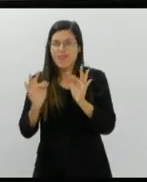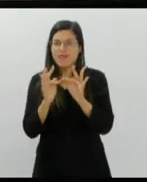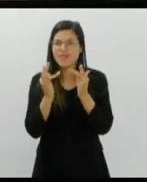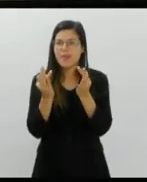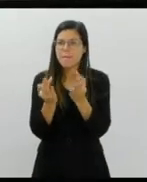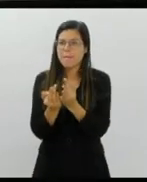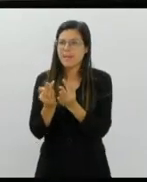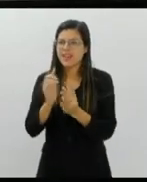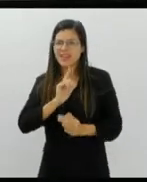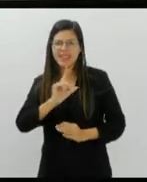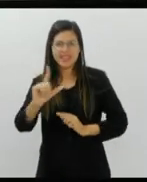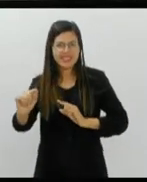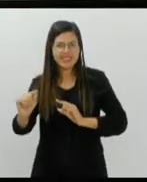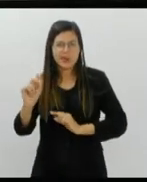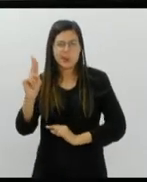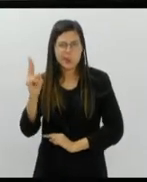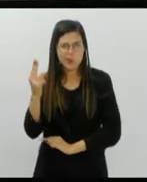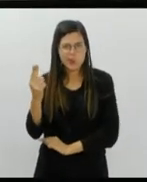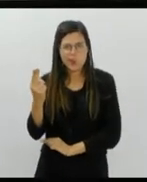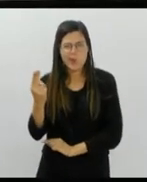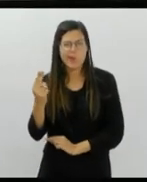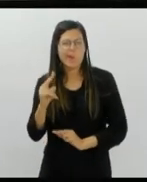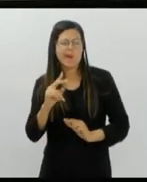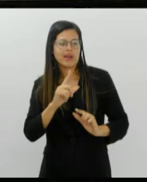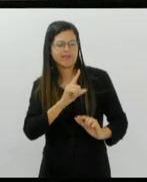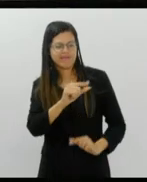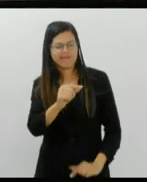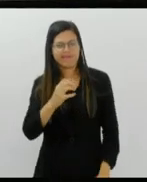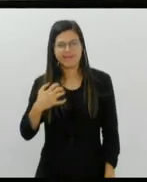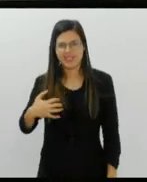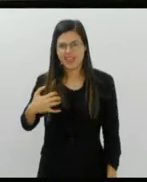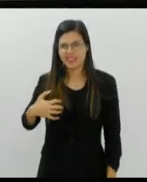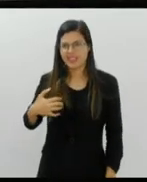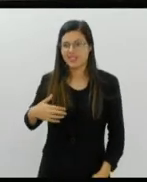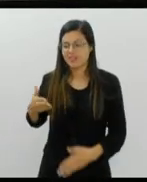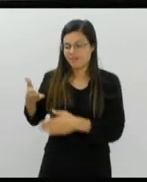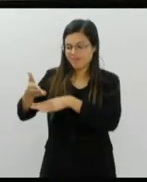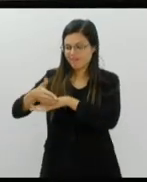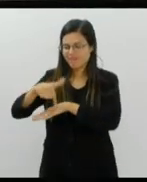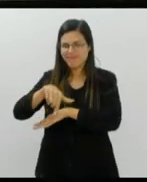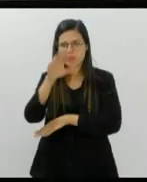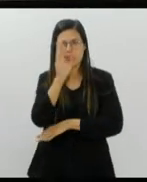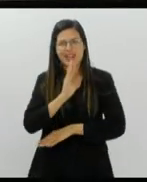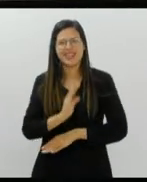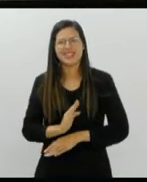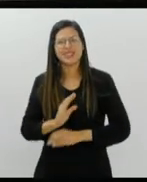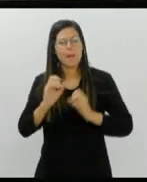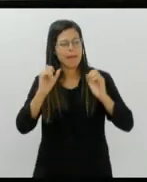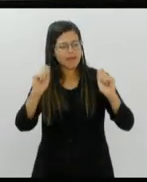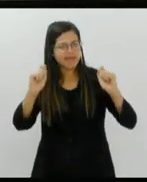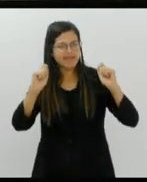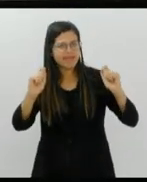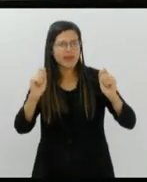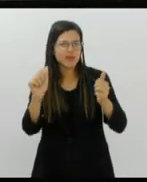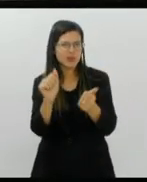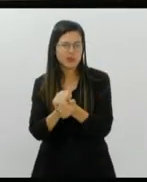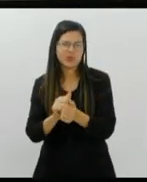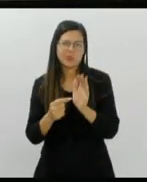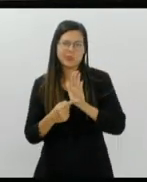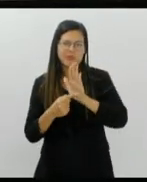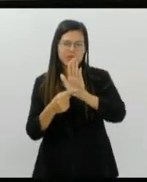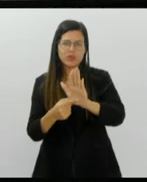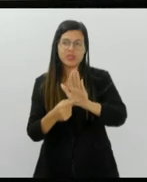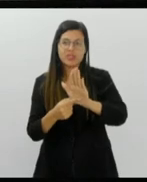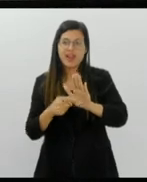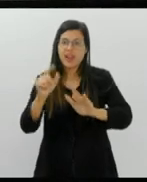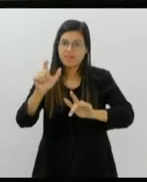Uruguai saindo da Argentina para poder estar aqui vibrando junto com eles para que possam realmente mostrar que